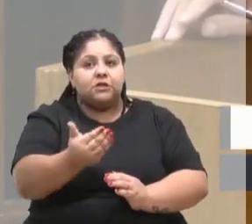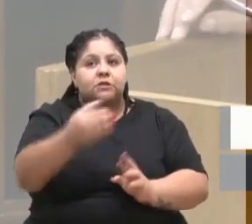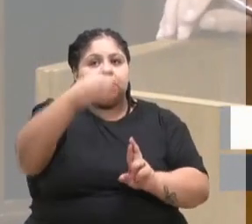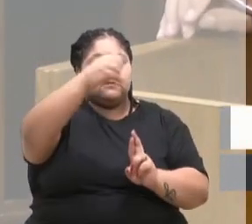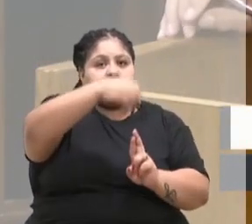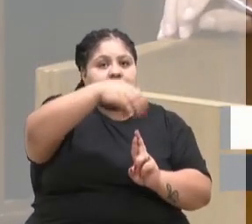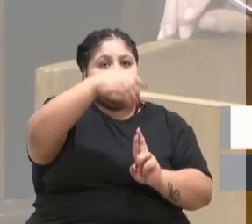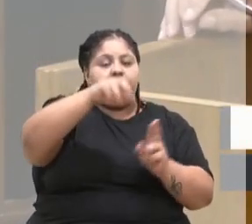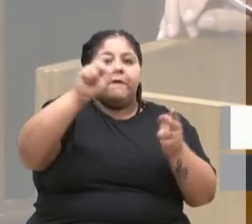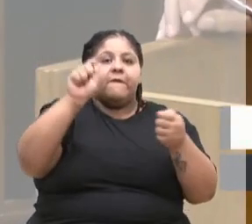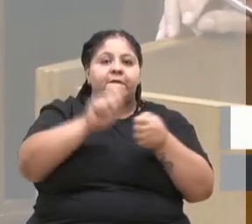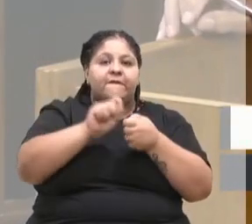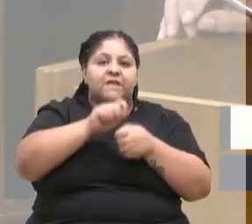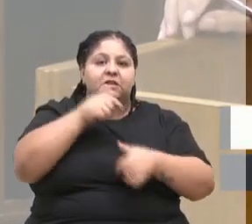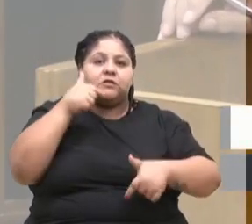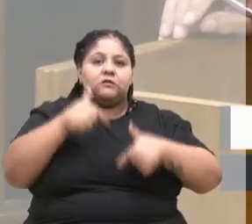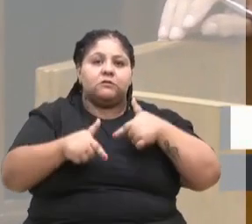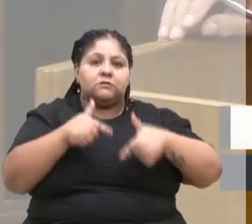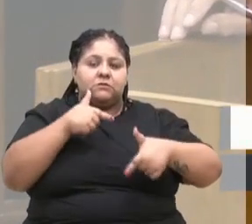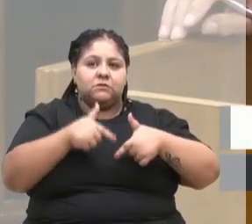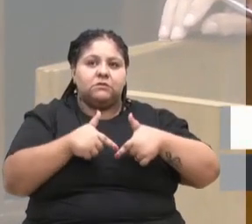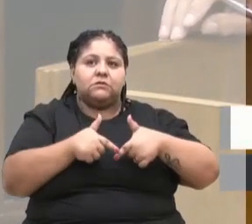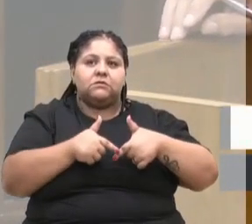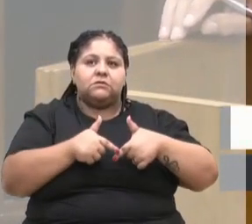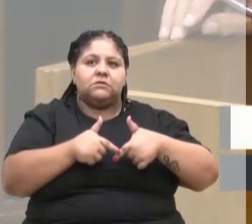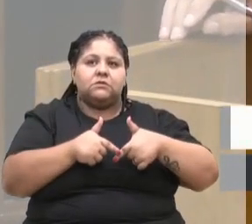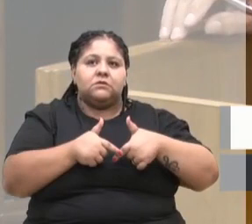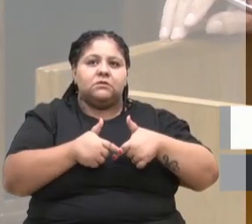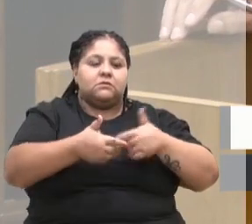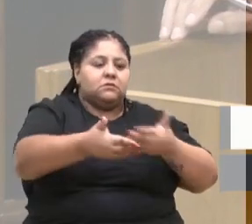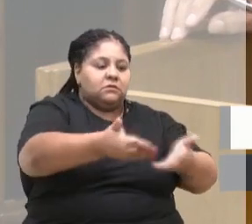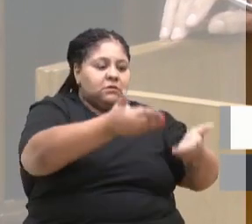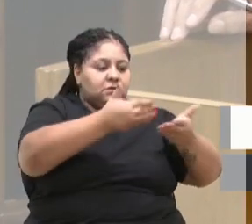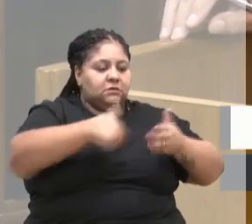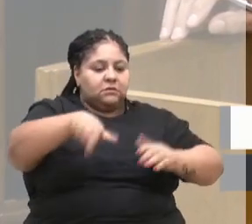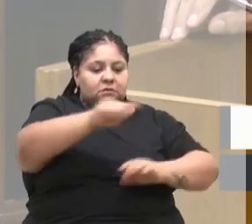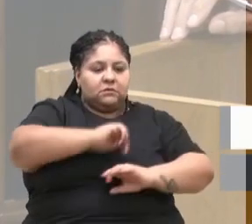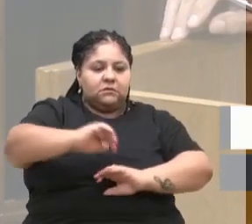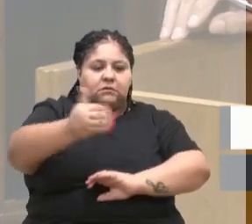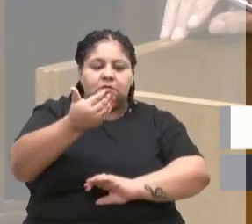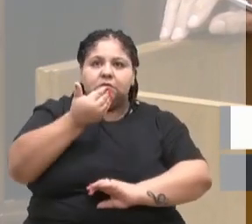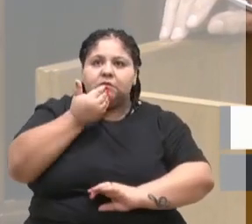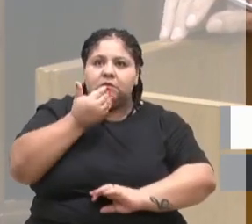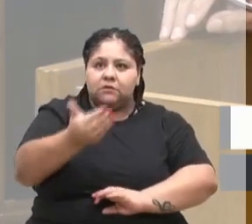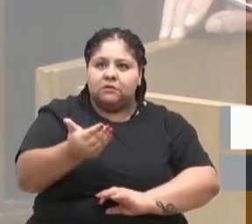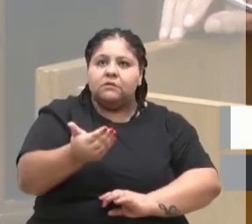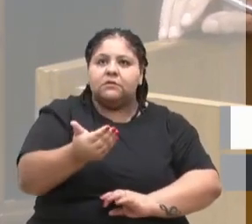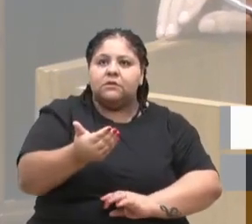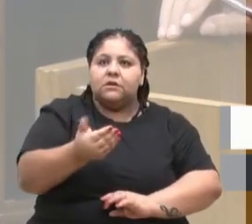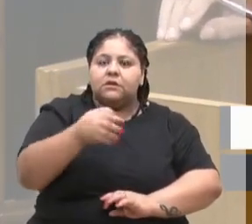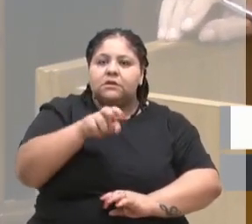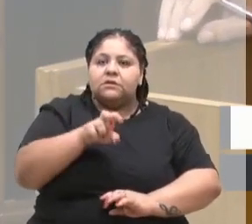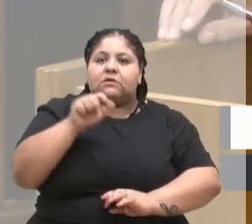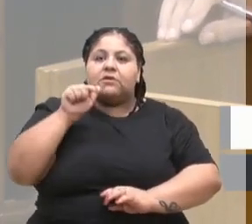faça esse trabalho e que atenda o nosso pedido, que seriam as 5.000 cordoalhas na